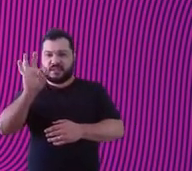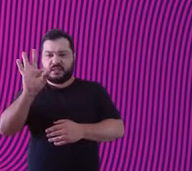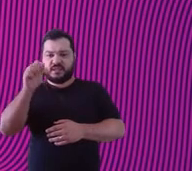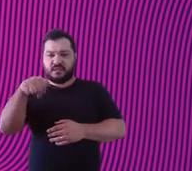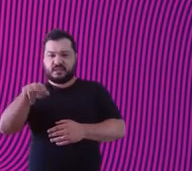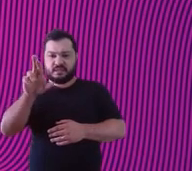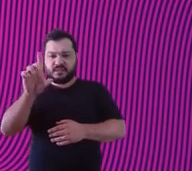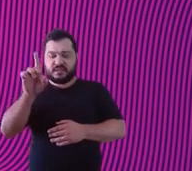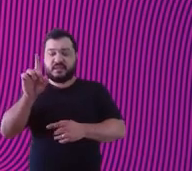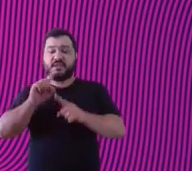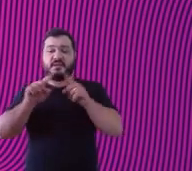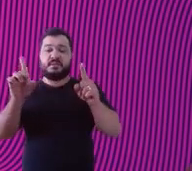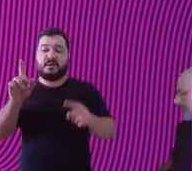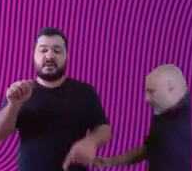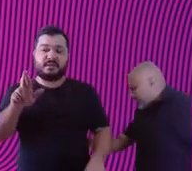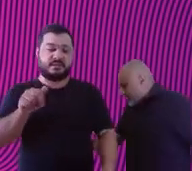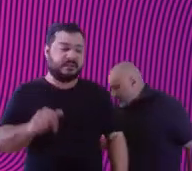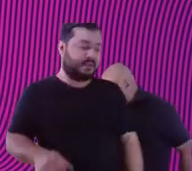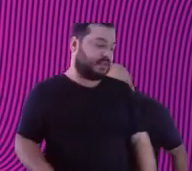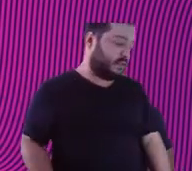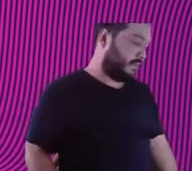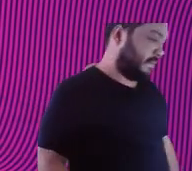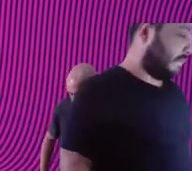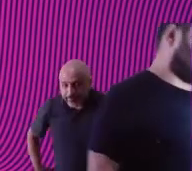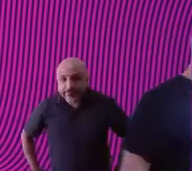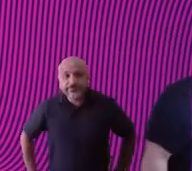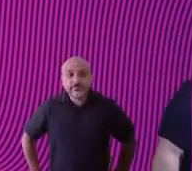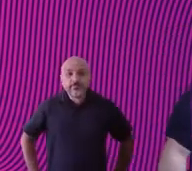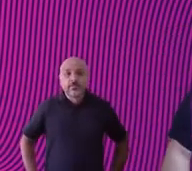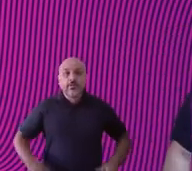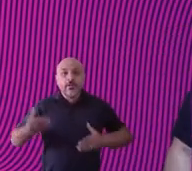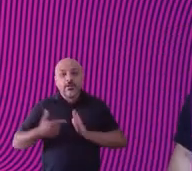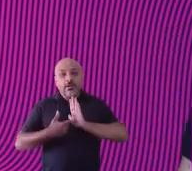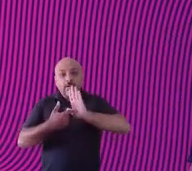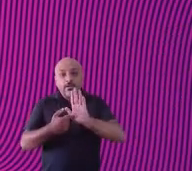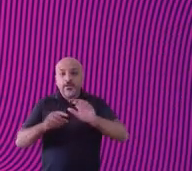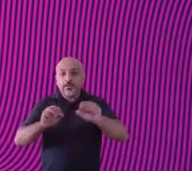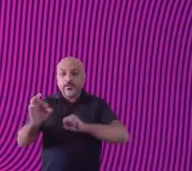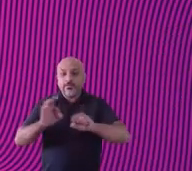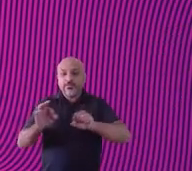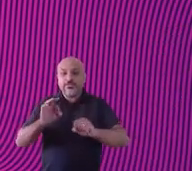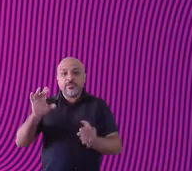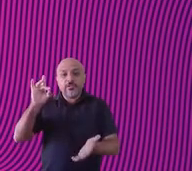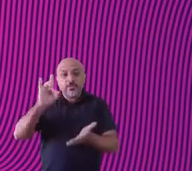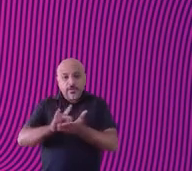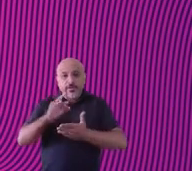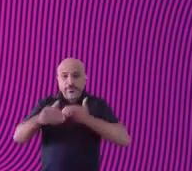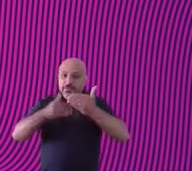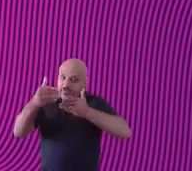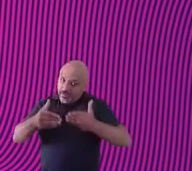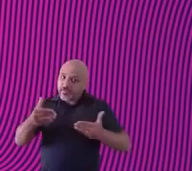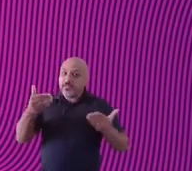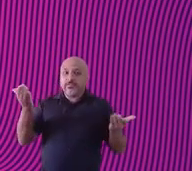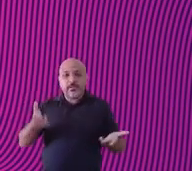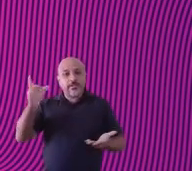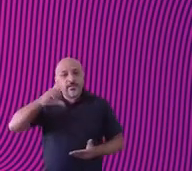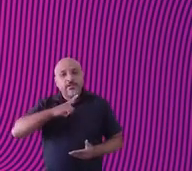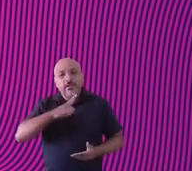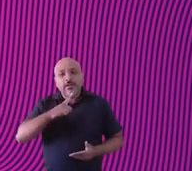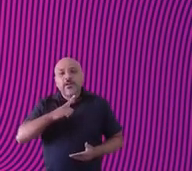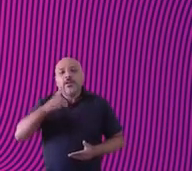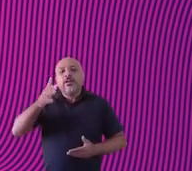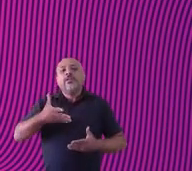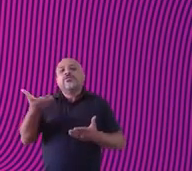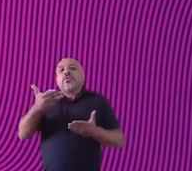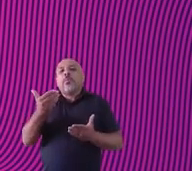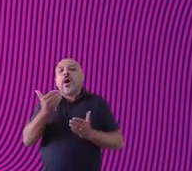mas mudaram arrepender não é lenalidomida de manutenção né seria um gato mas